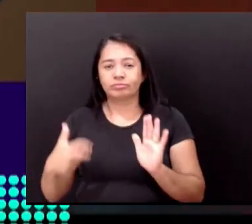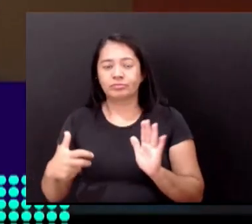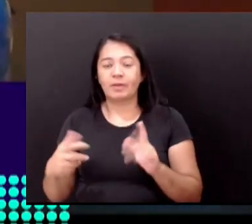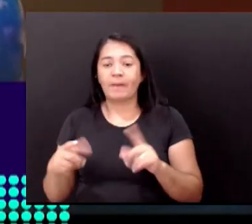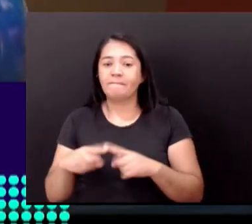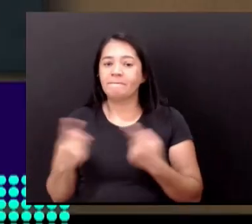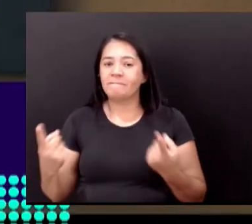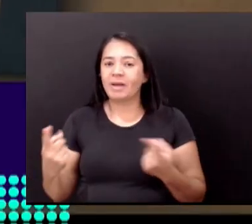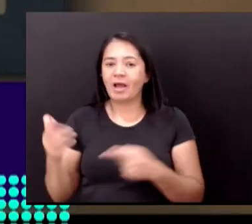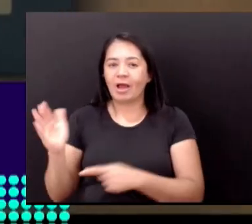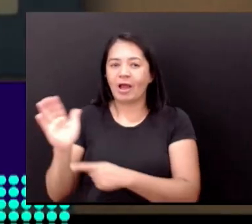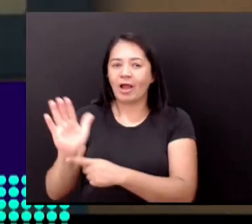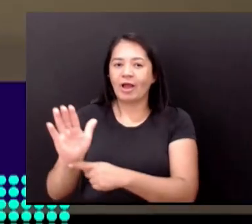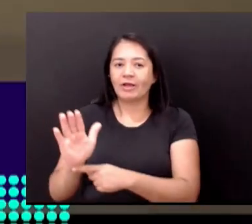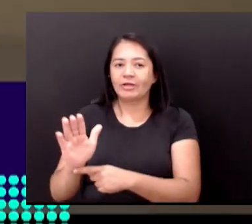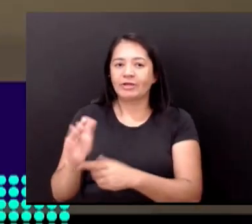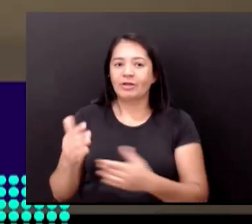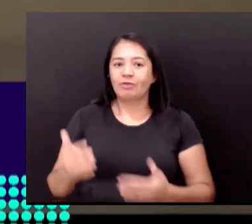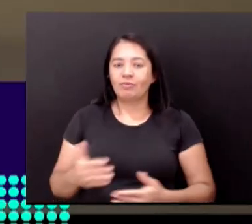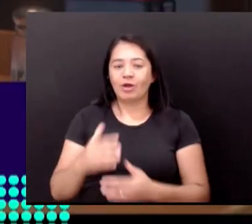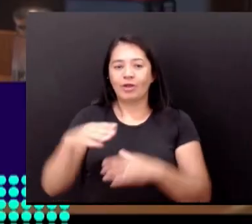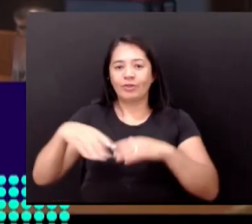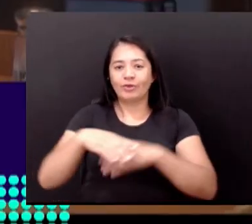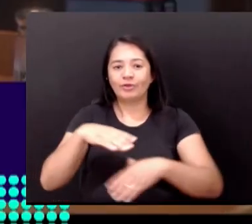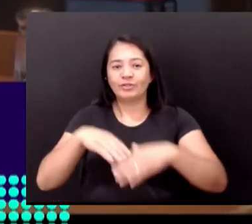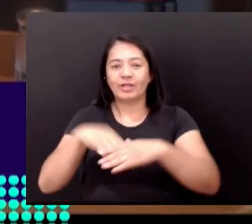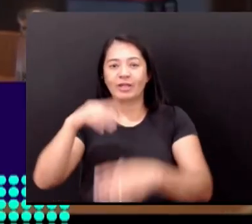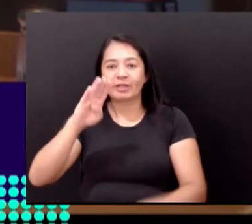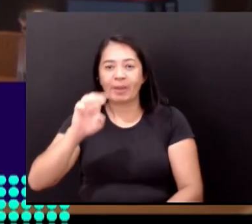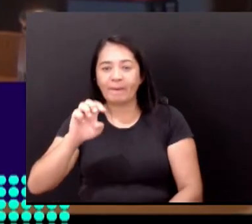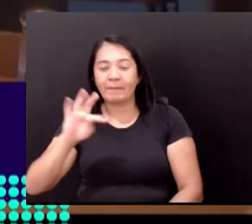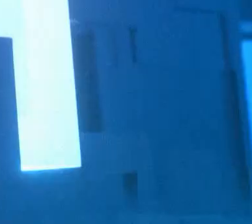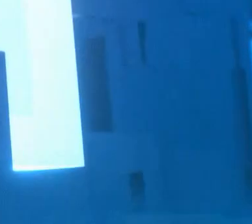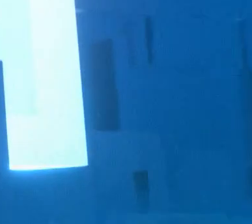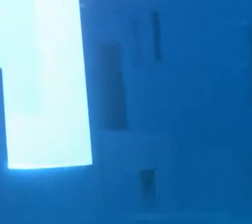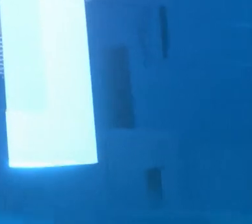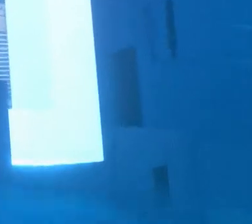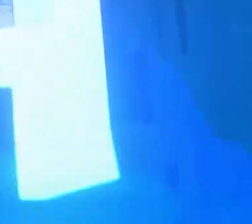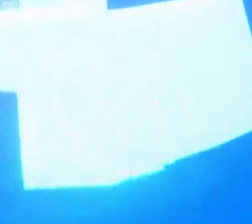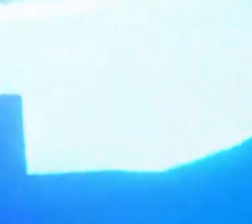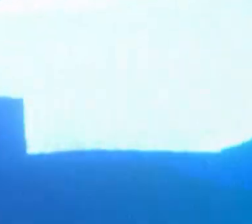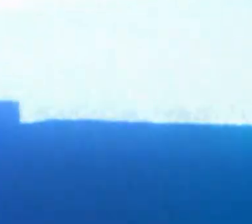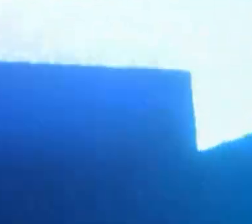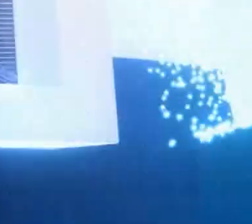ajuda do Tênis Beto e de outros pisantes cheios de personalidade,